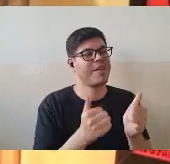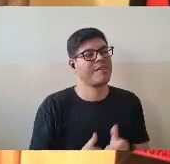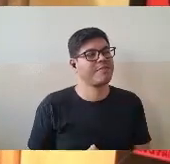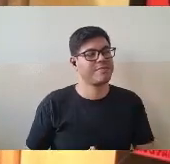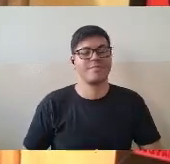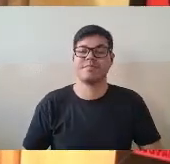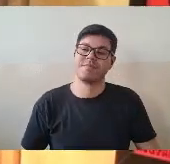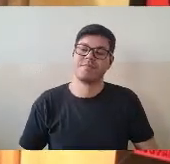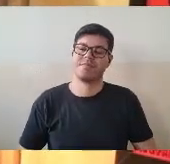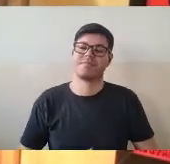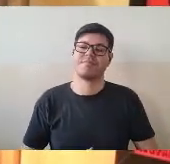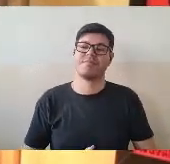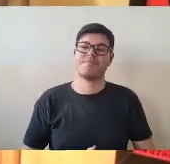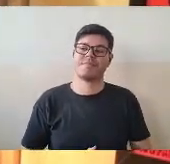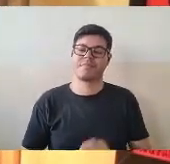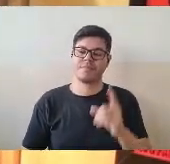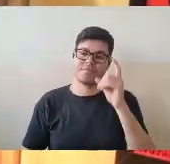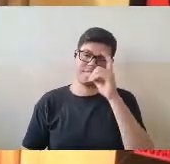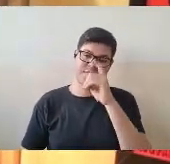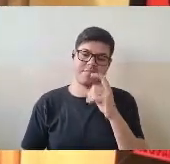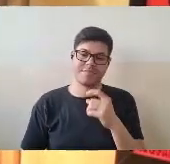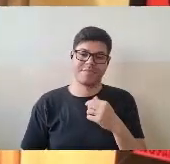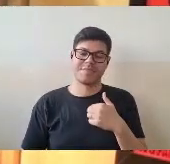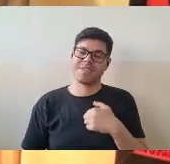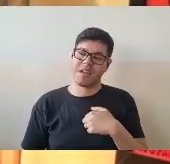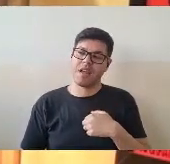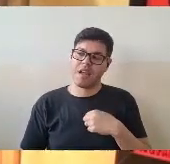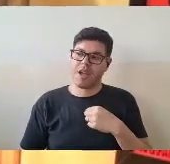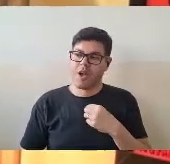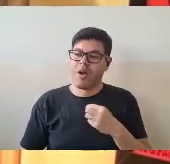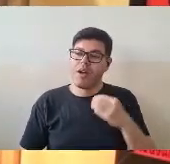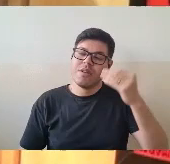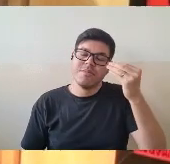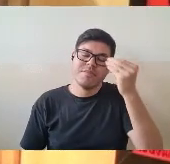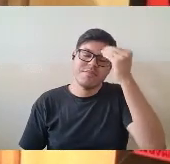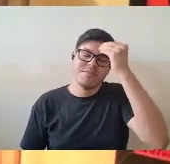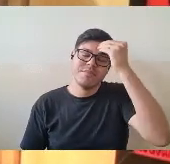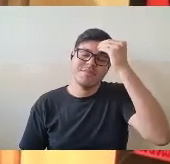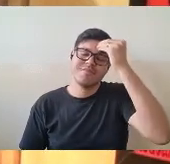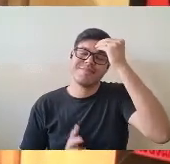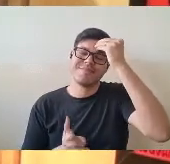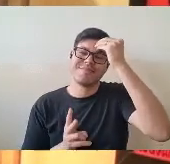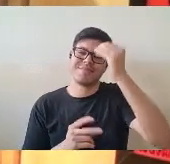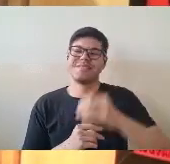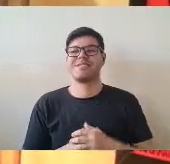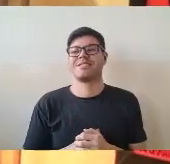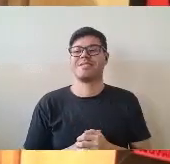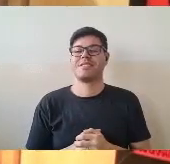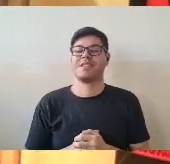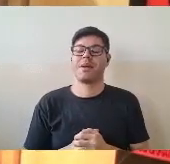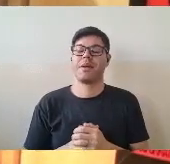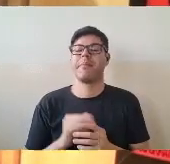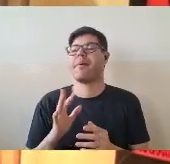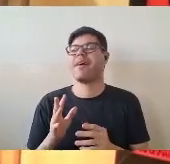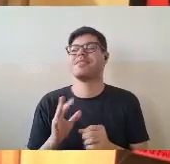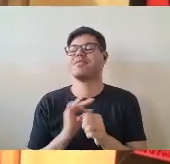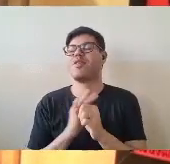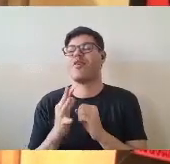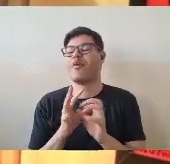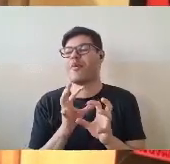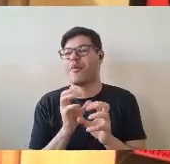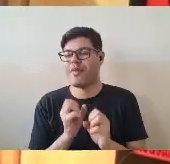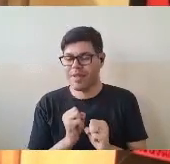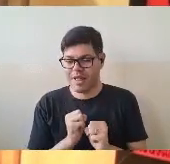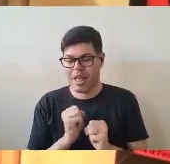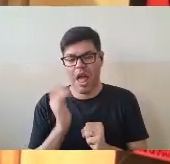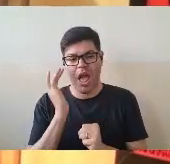parte. Agora com o Covid eu percebo que eu acho que eu não tive Covid, se eu tive foi assintomático. Mas eu percebo que tem algumas